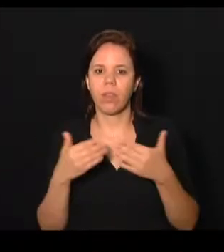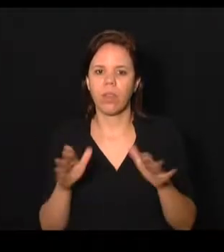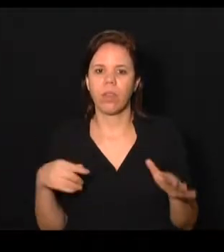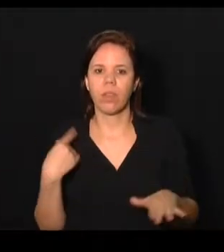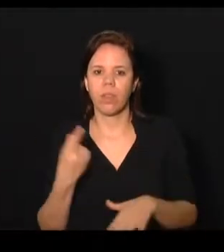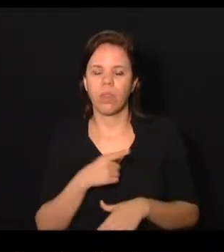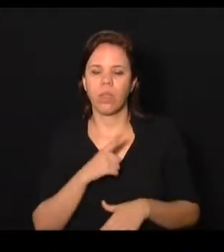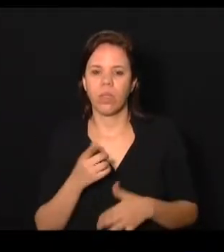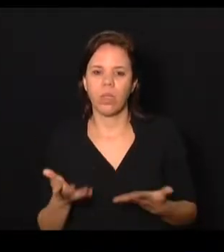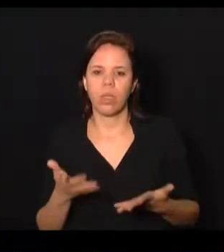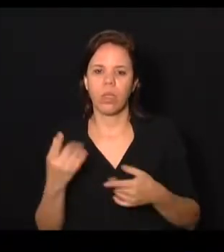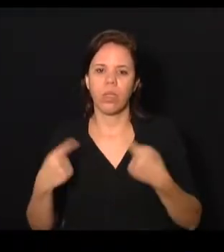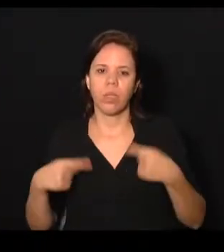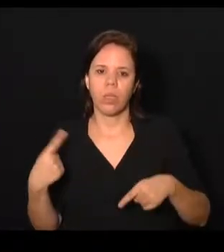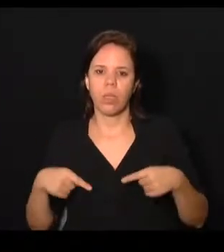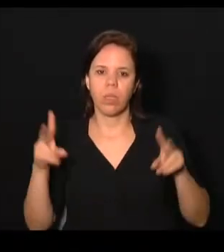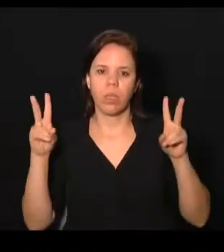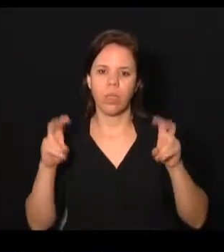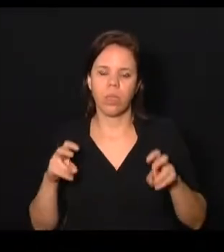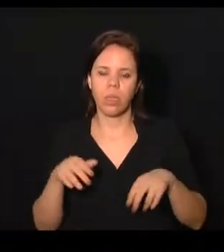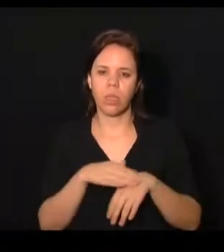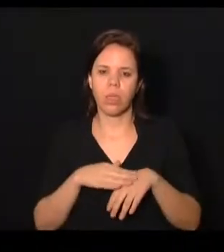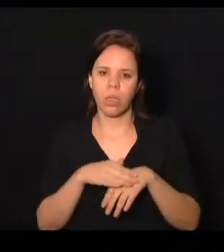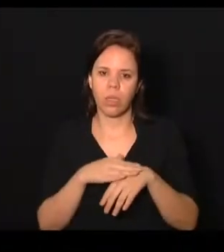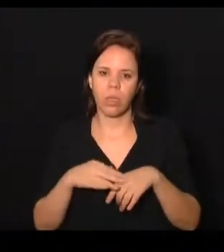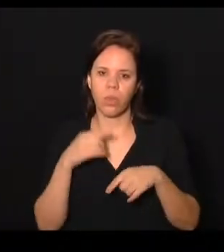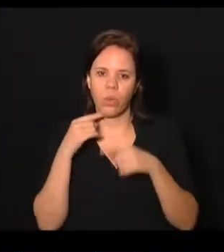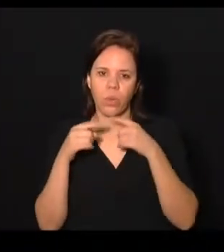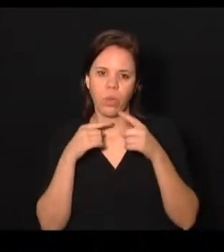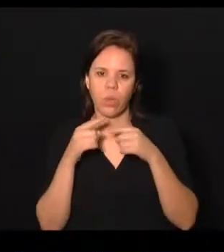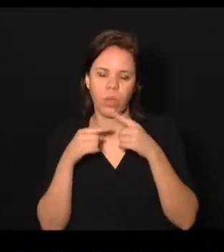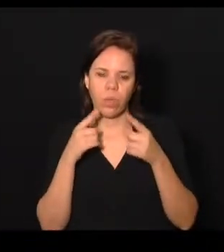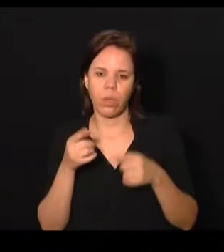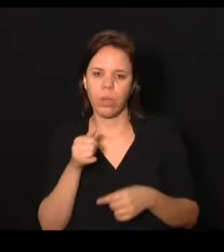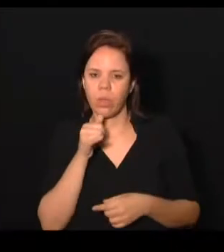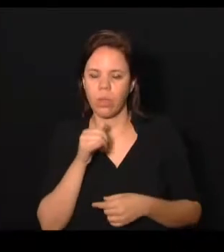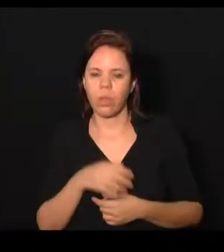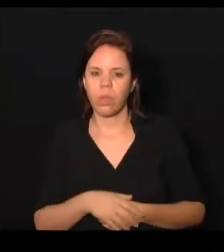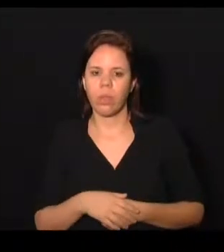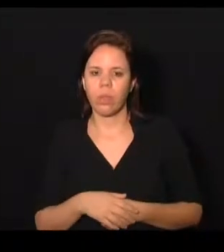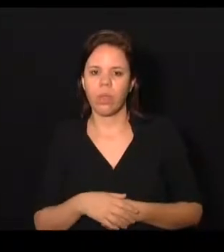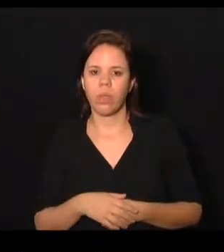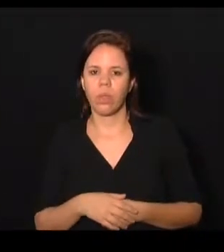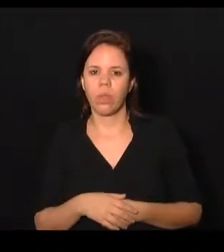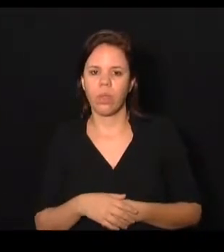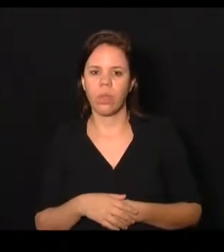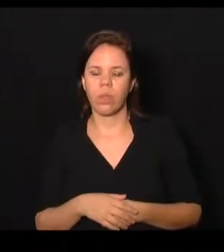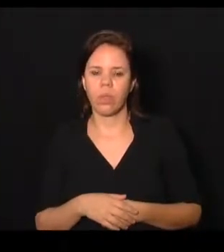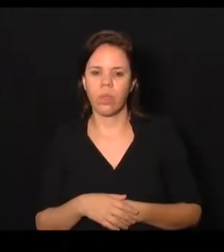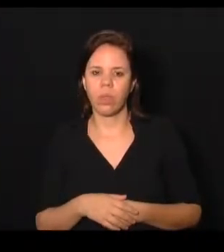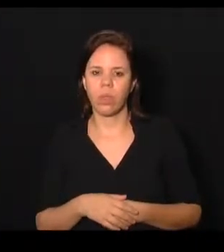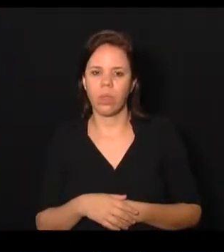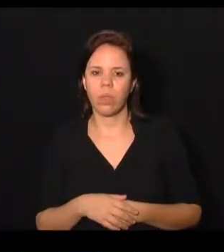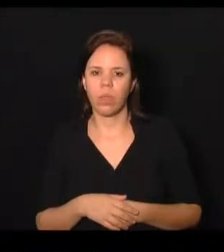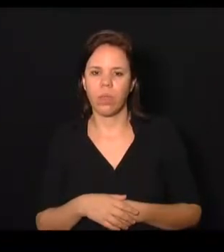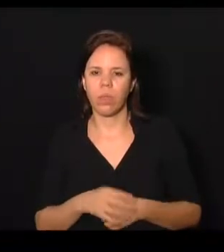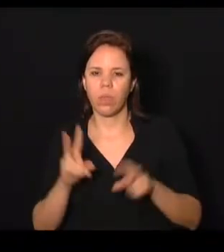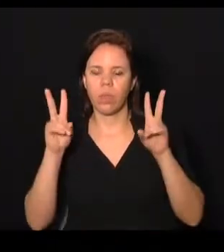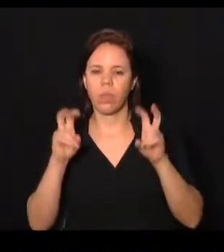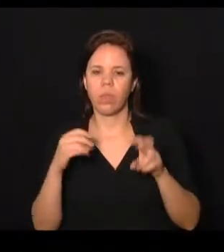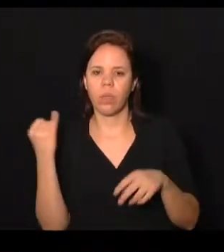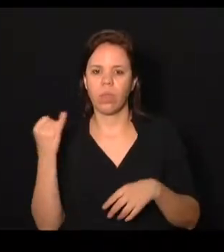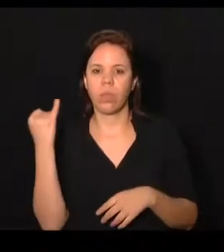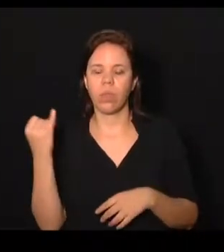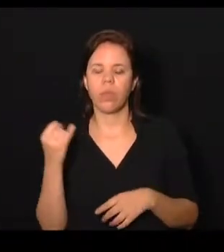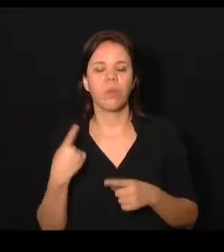a gente discutir esse assunto, conversar, tirar muitas dúvidas, por exemplo, essas questões que a gente colocou aqui, né, sobre a